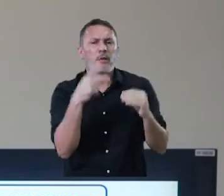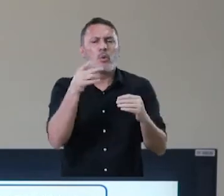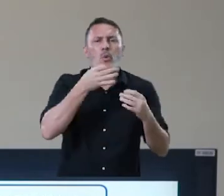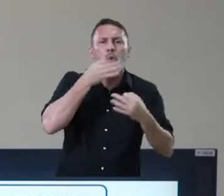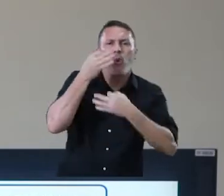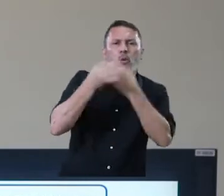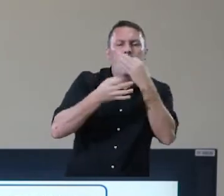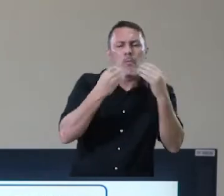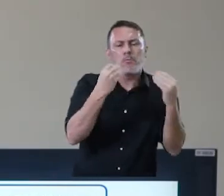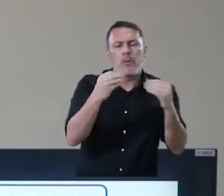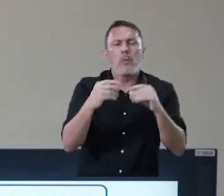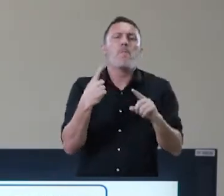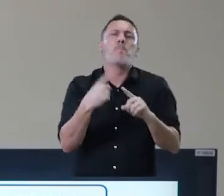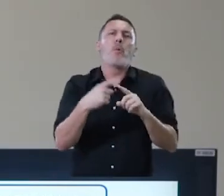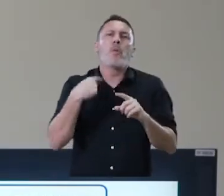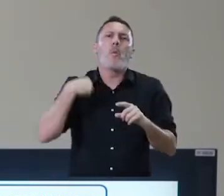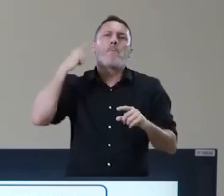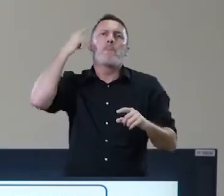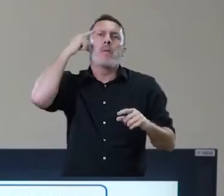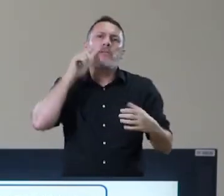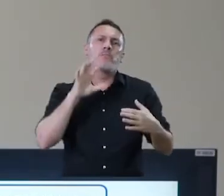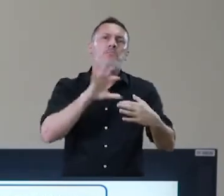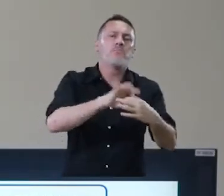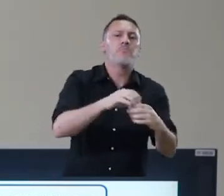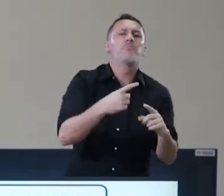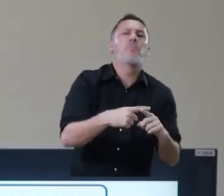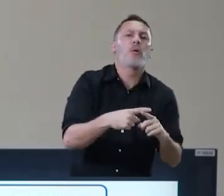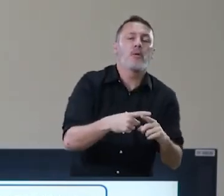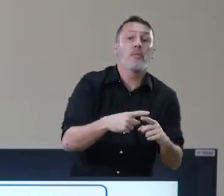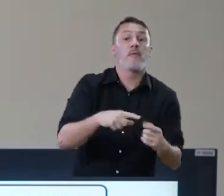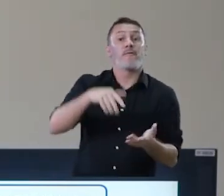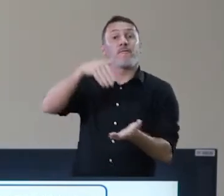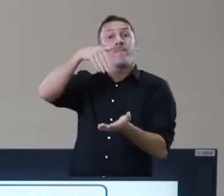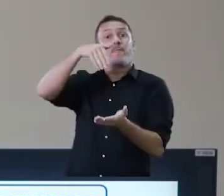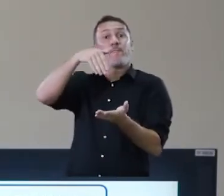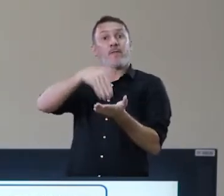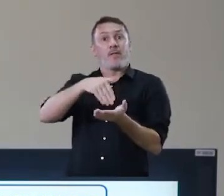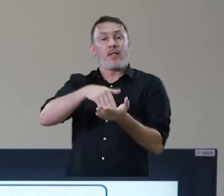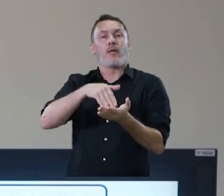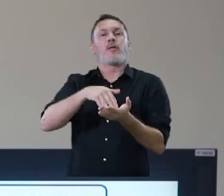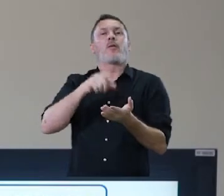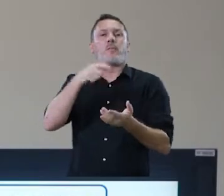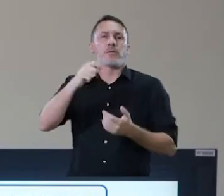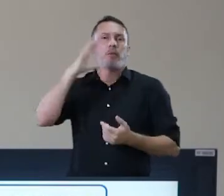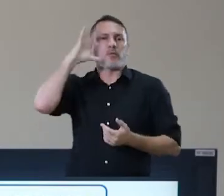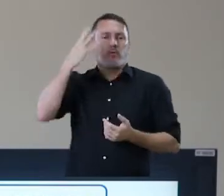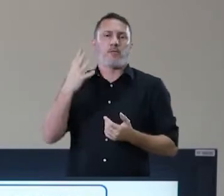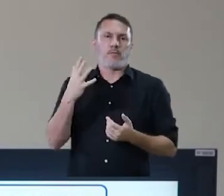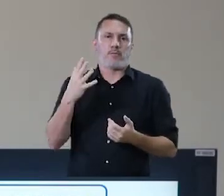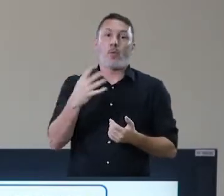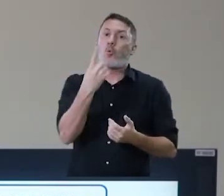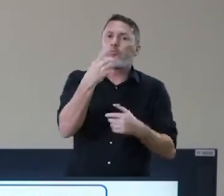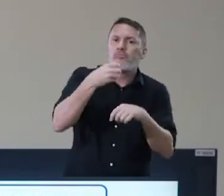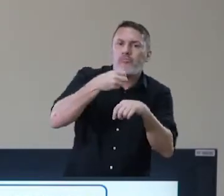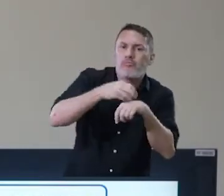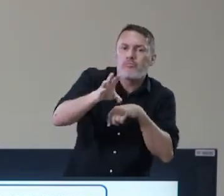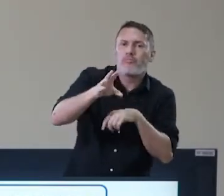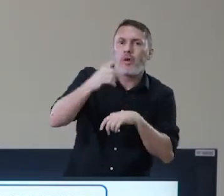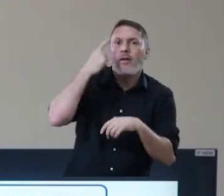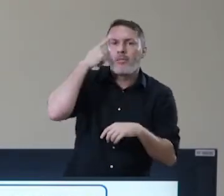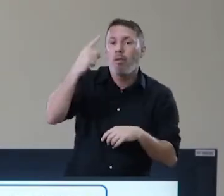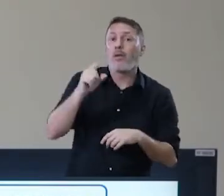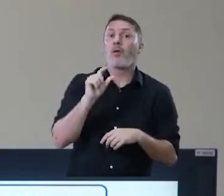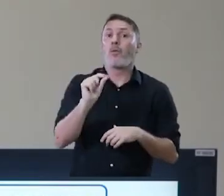a exposição dos argumentos, por que eu penso isso, e, por último, você vai resolver. Dou uma dica para